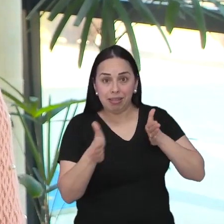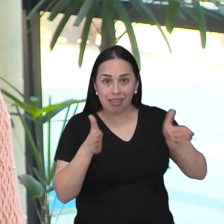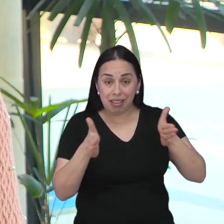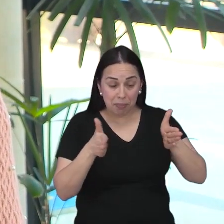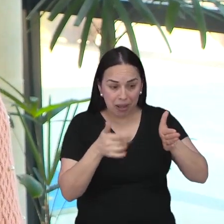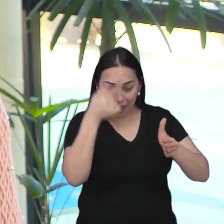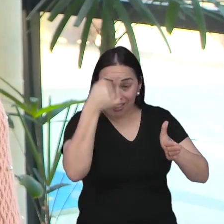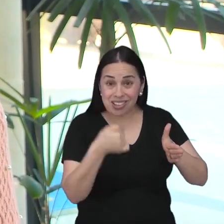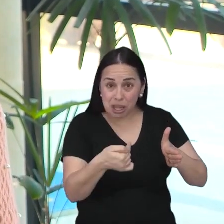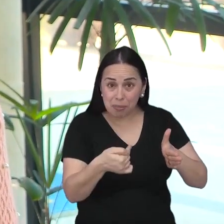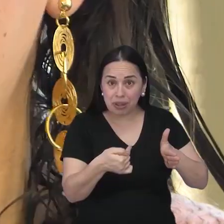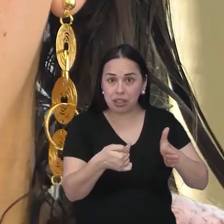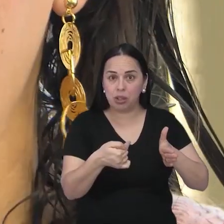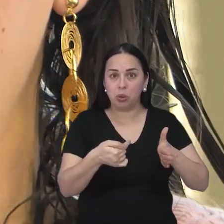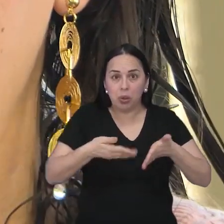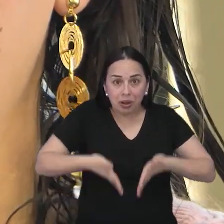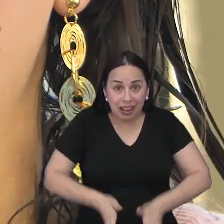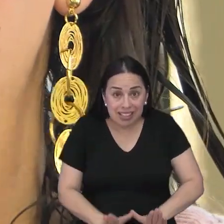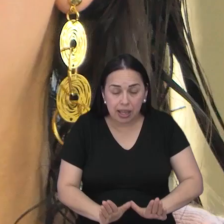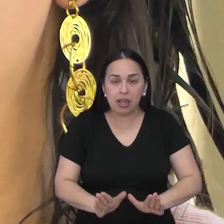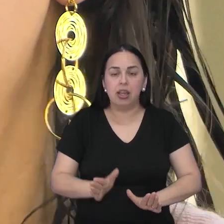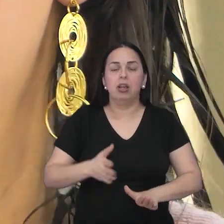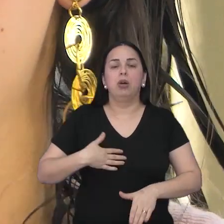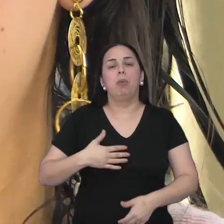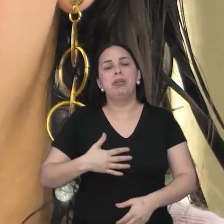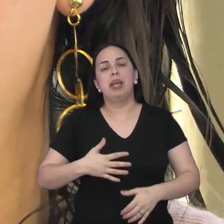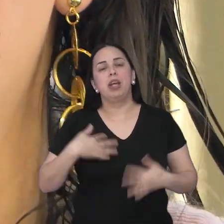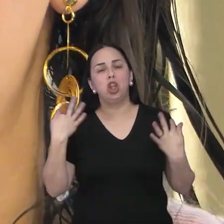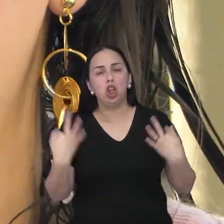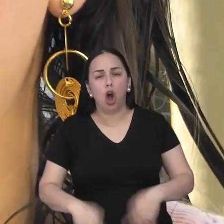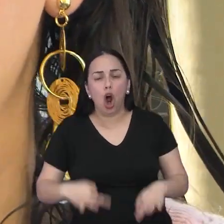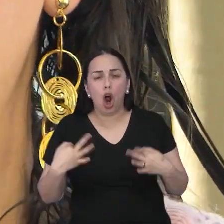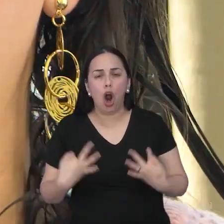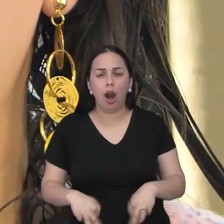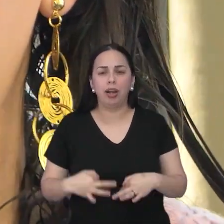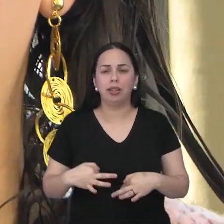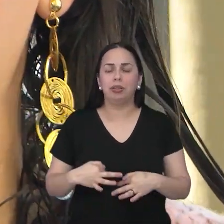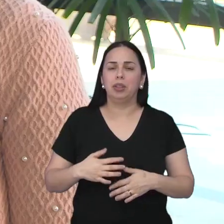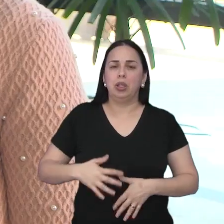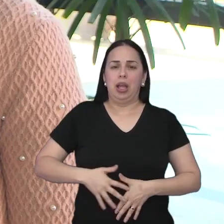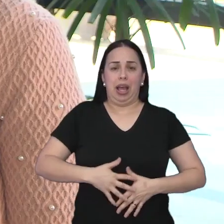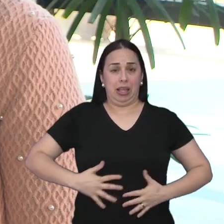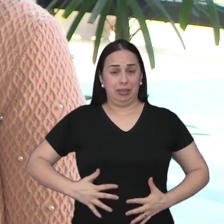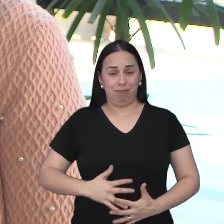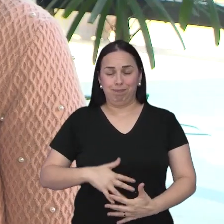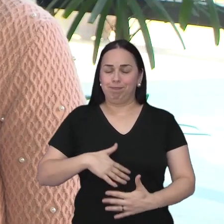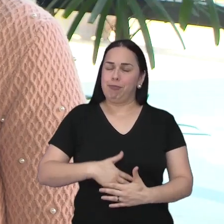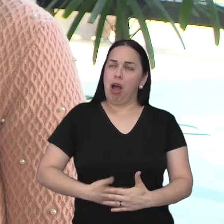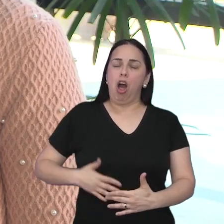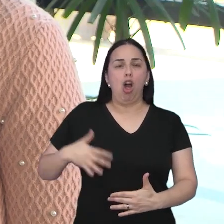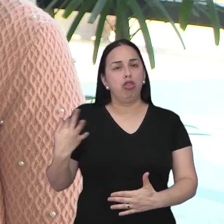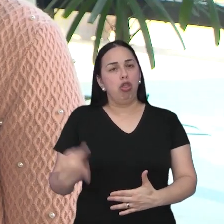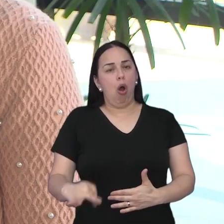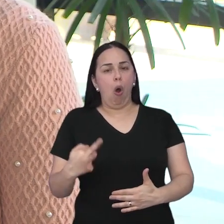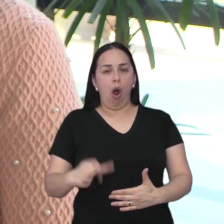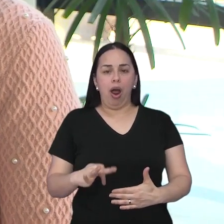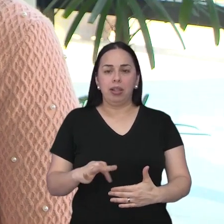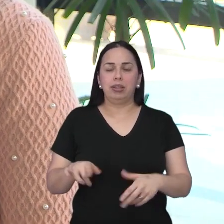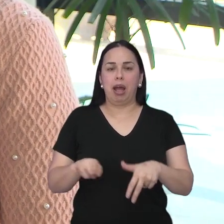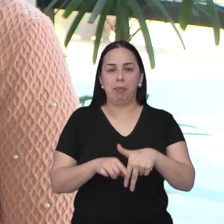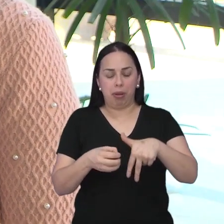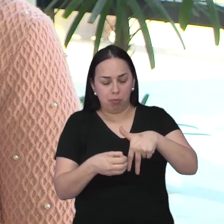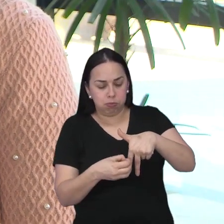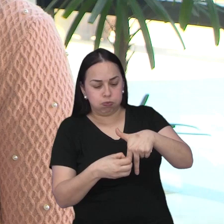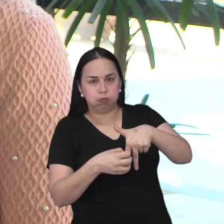Na semana do nascimento do filho, ela começou a sentir dores fortes e precisou ser internada. Comecei com dores fortíssimas